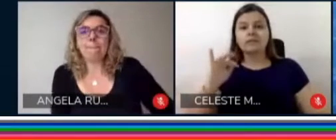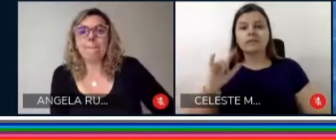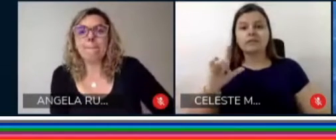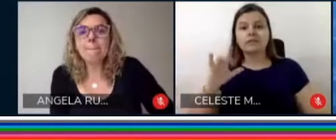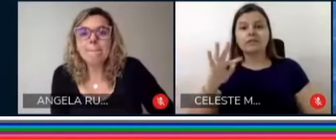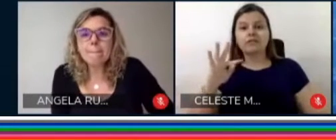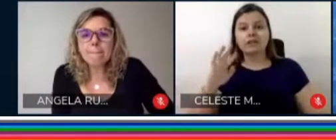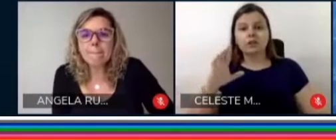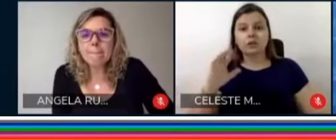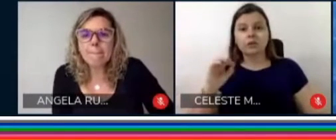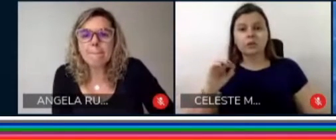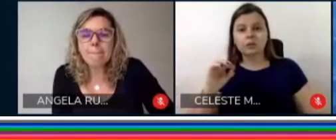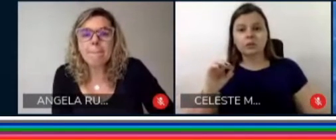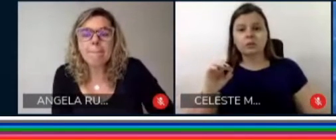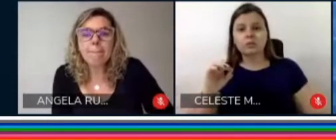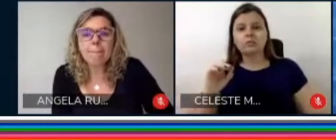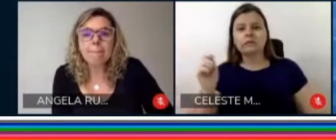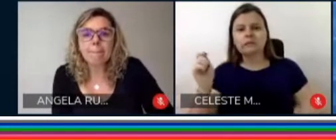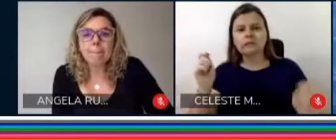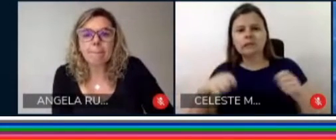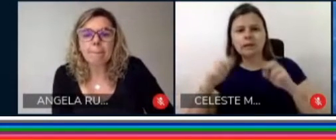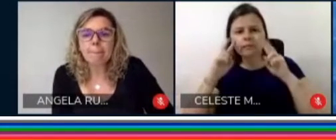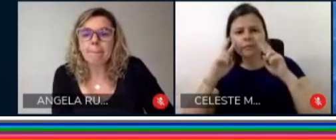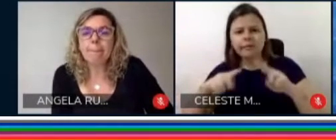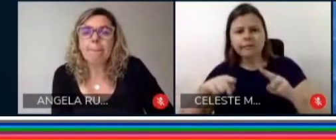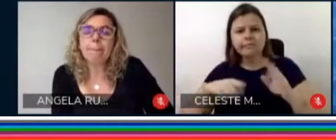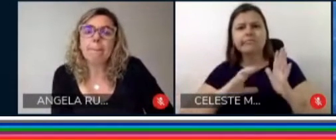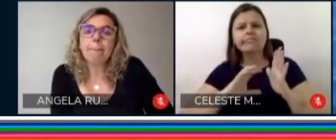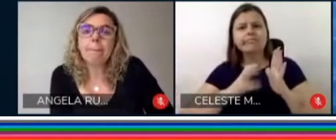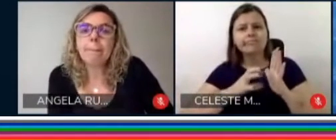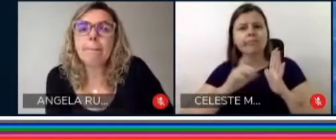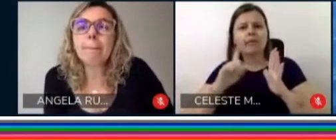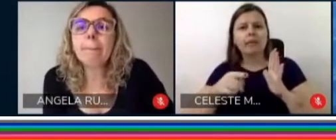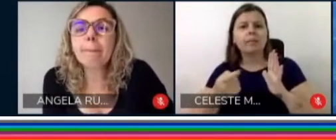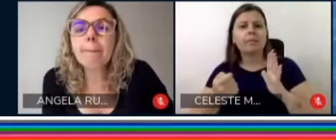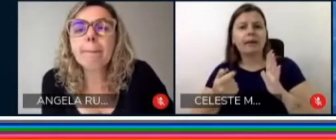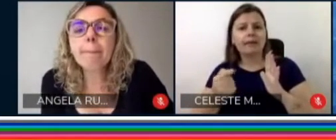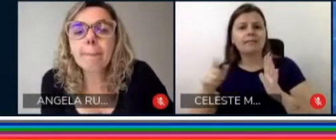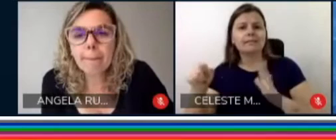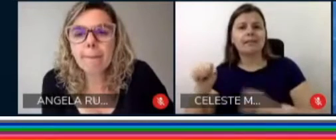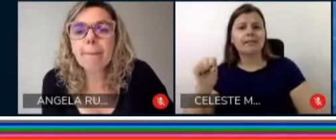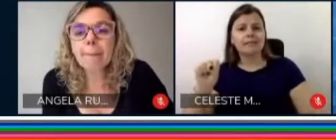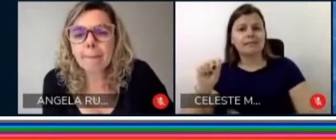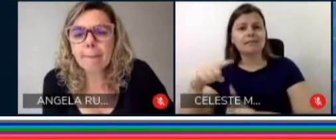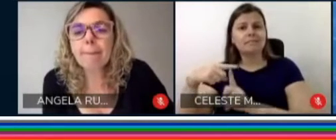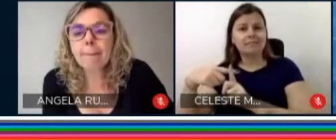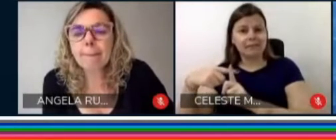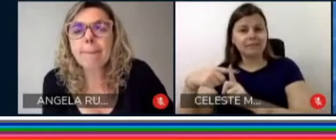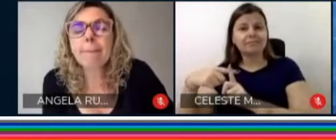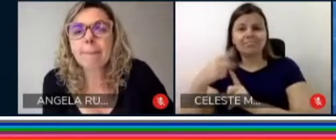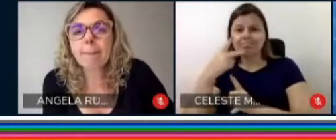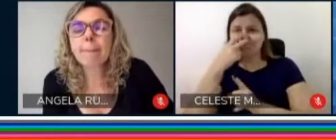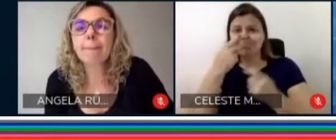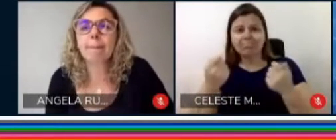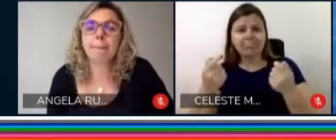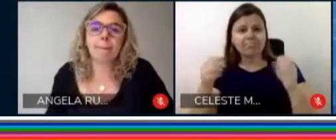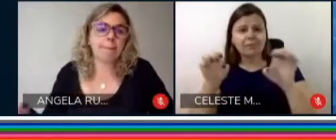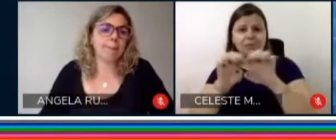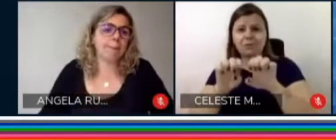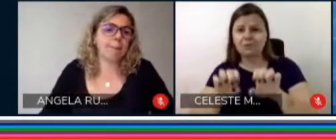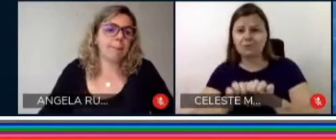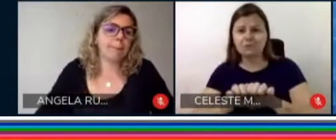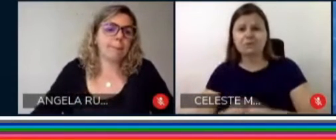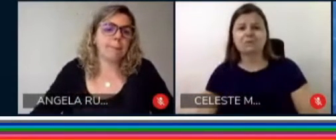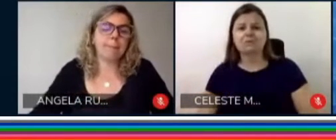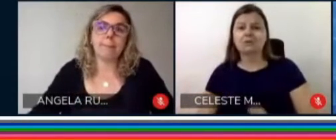podem ver como essa base de dados se parece, por exemplo, com o nosso Sabe Mais, né? A mesma estrutura. À esquerda os